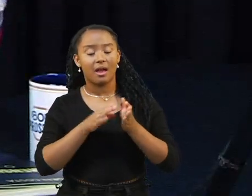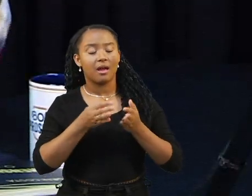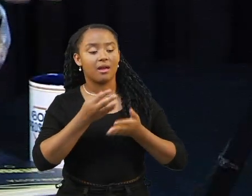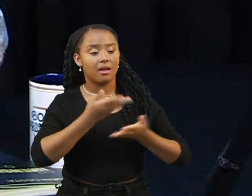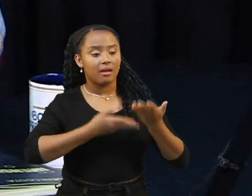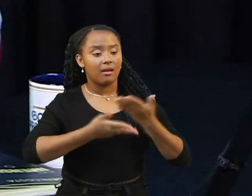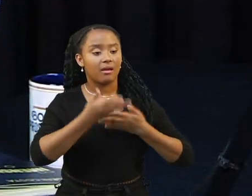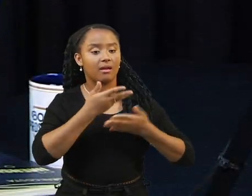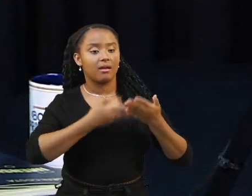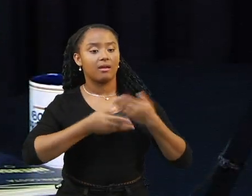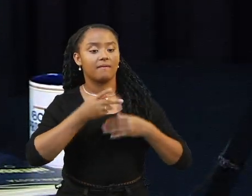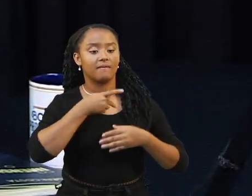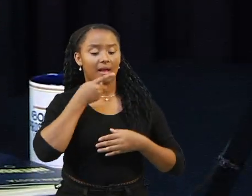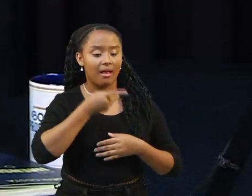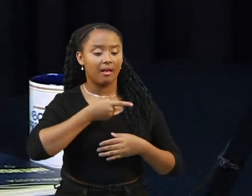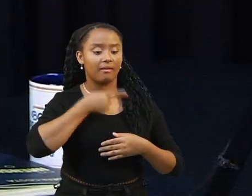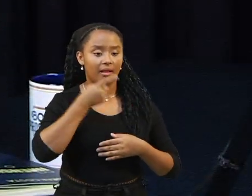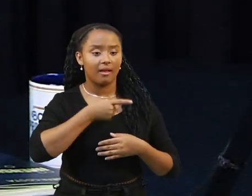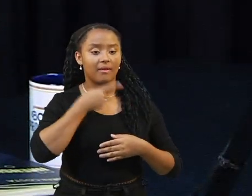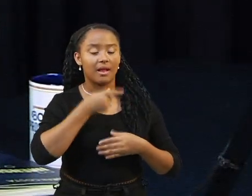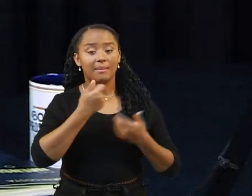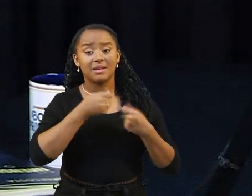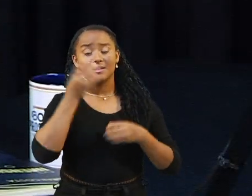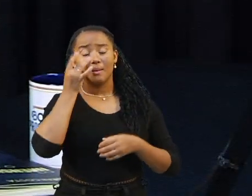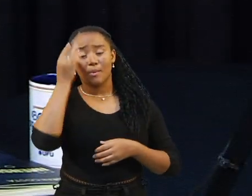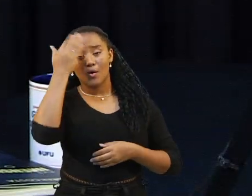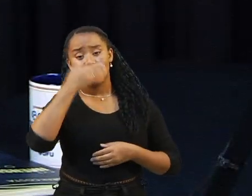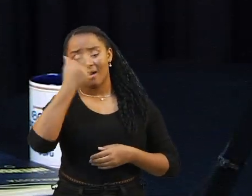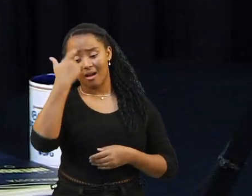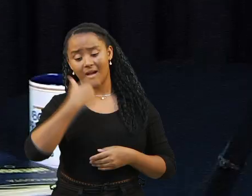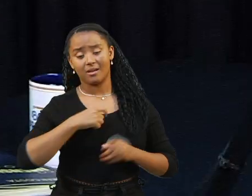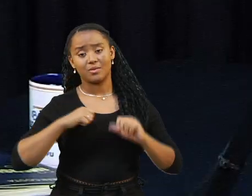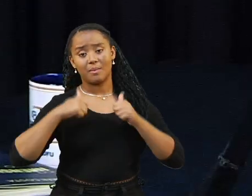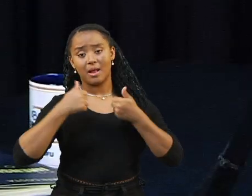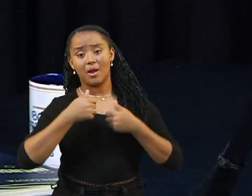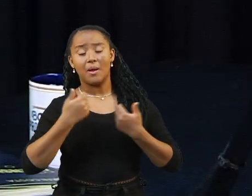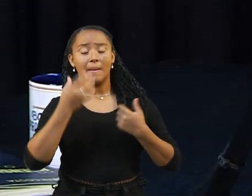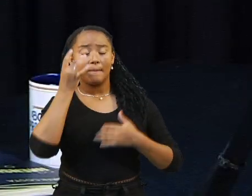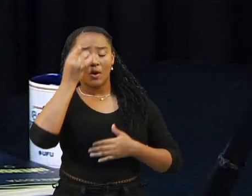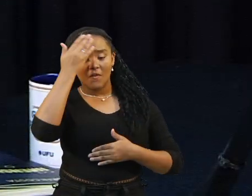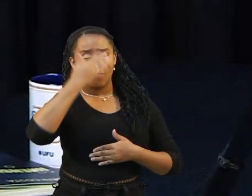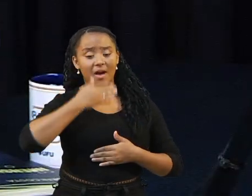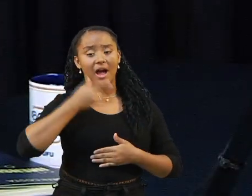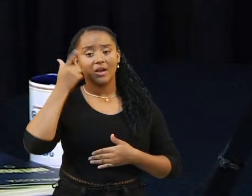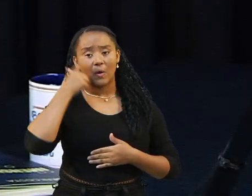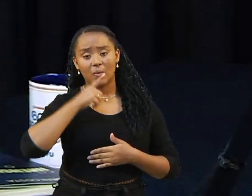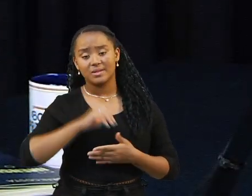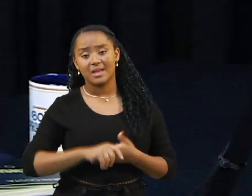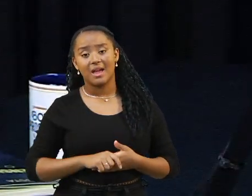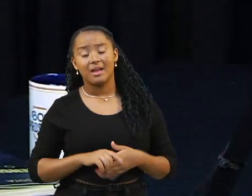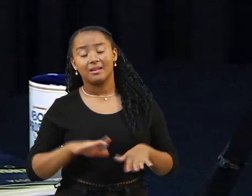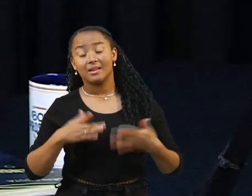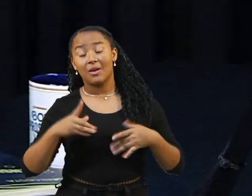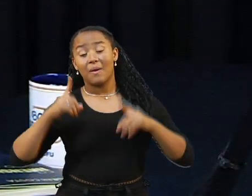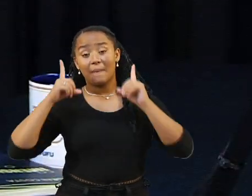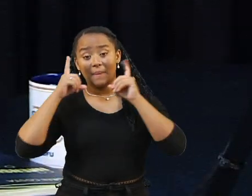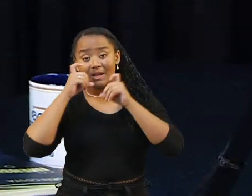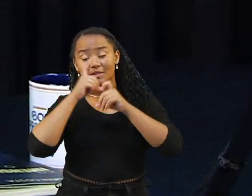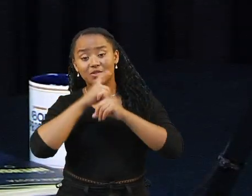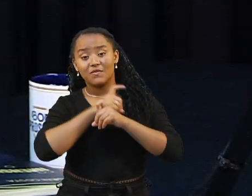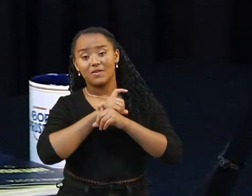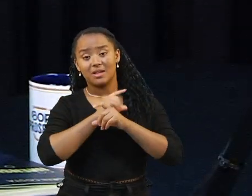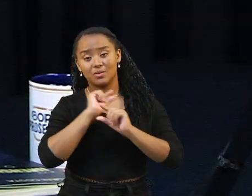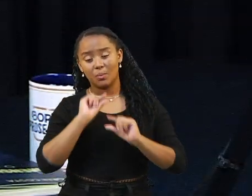abordar, falar, insistir, provar que é o melhor. Então, isso é mais trabalhoso e mais